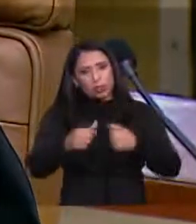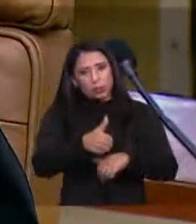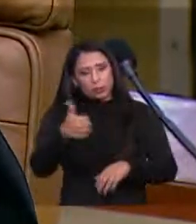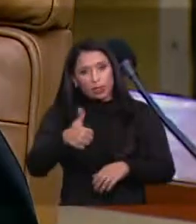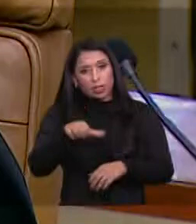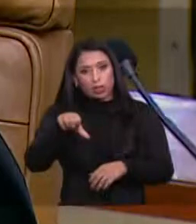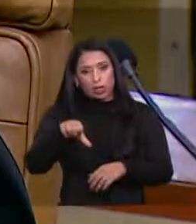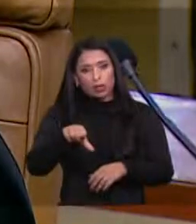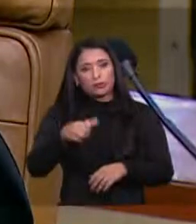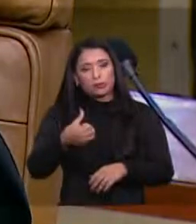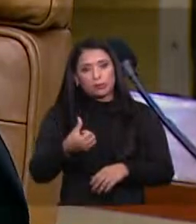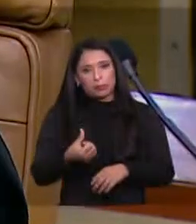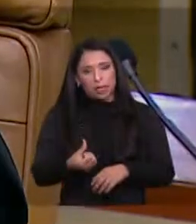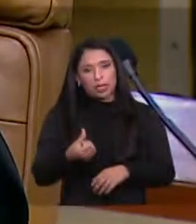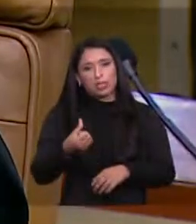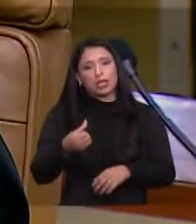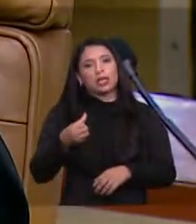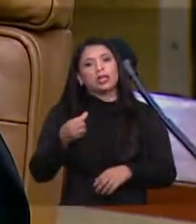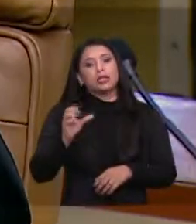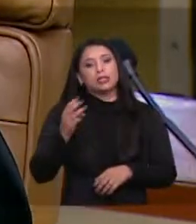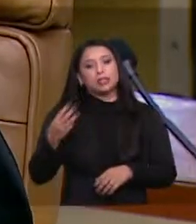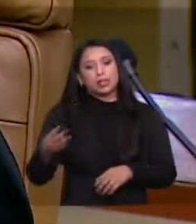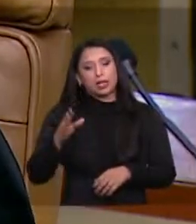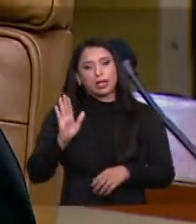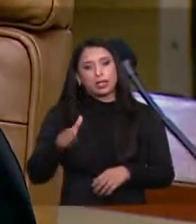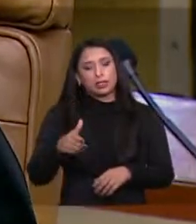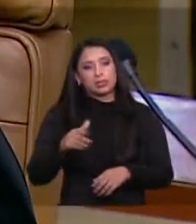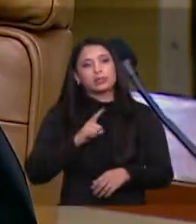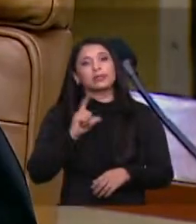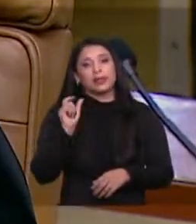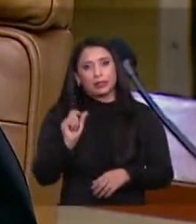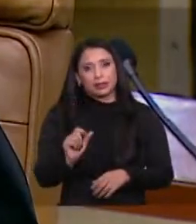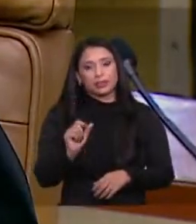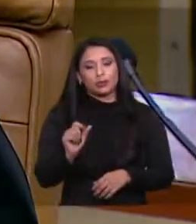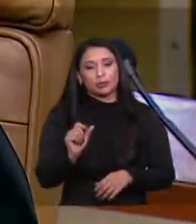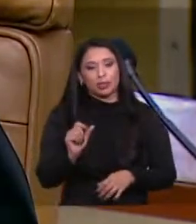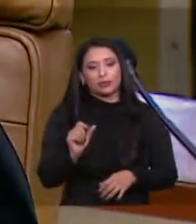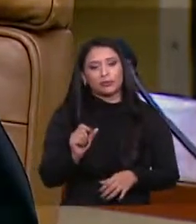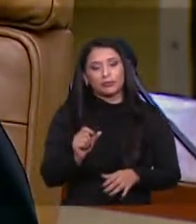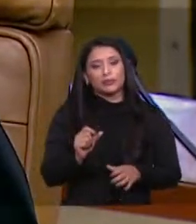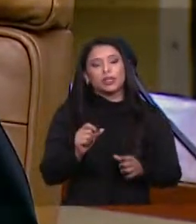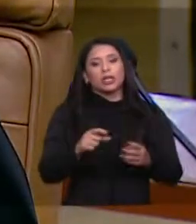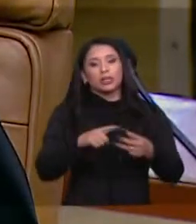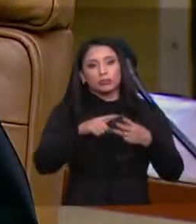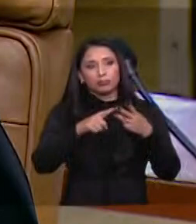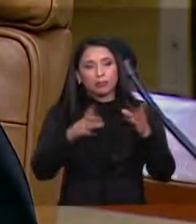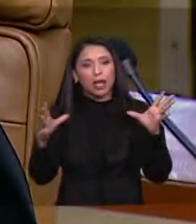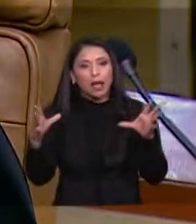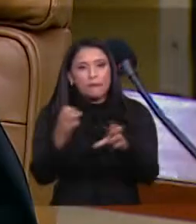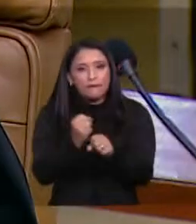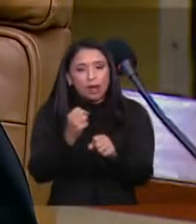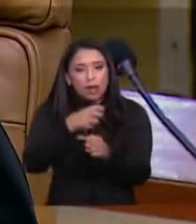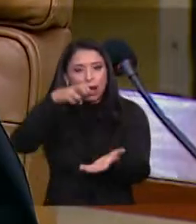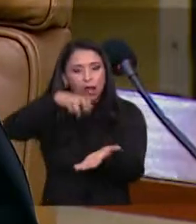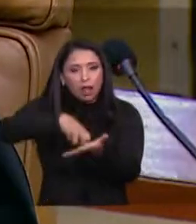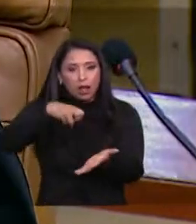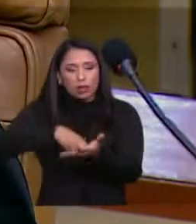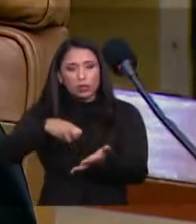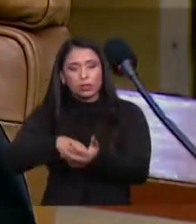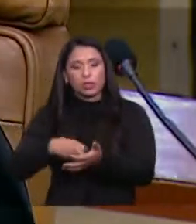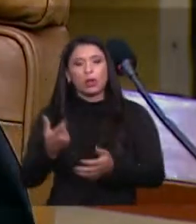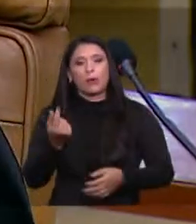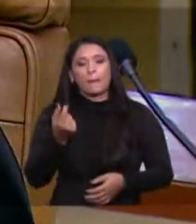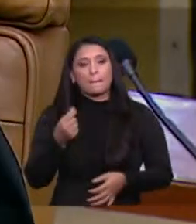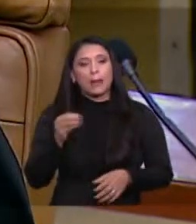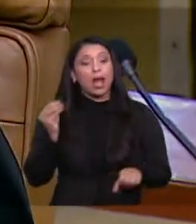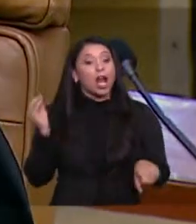lei 9.63/98 nesse delito específico na primeira fase do disimetria valor negativamente os